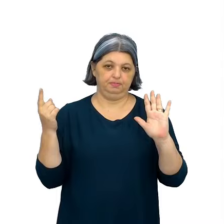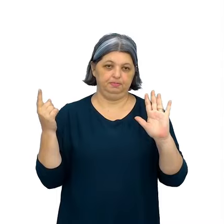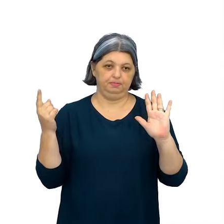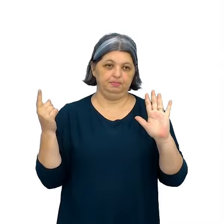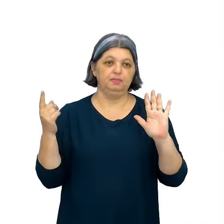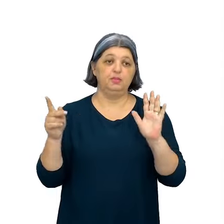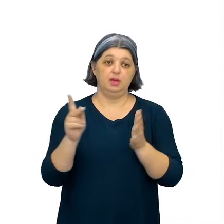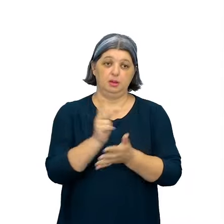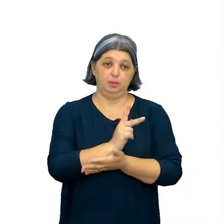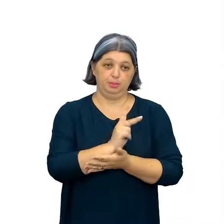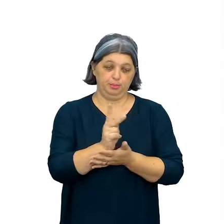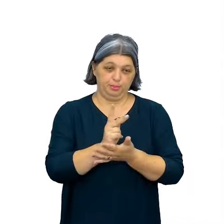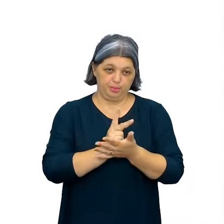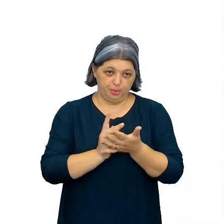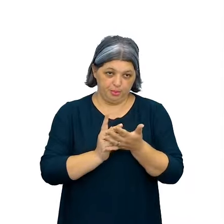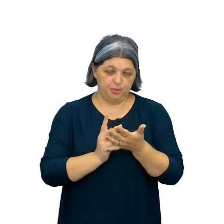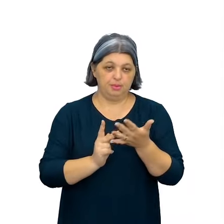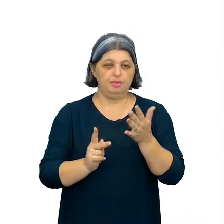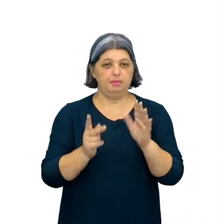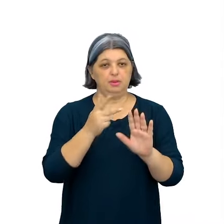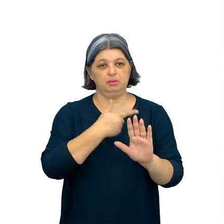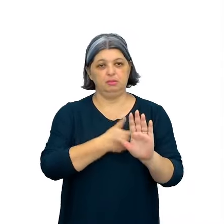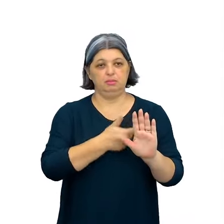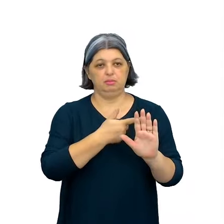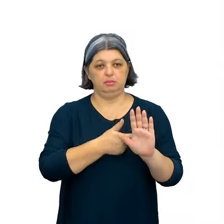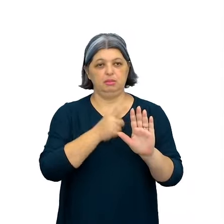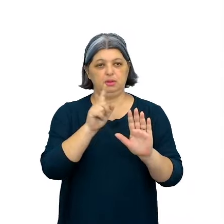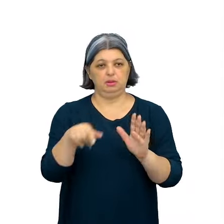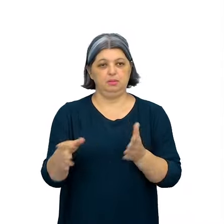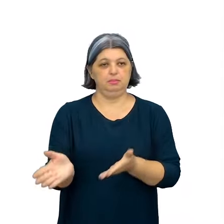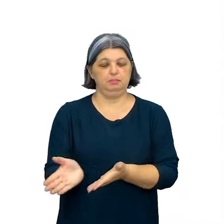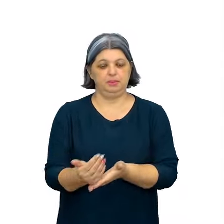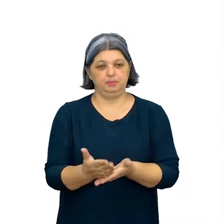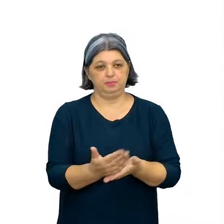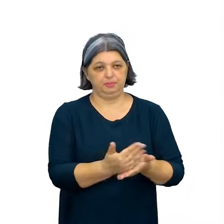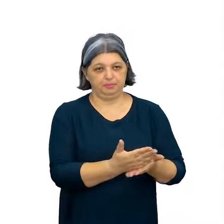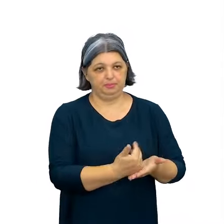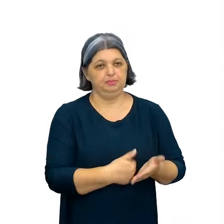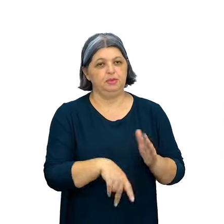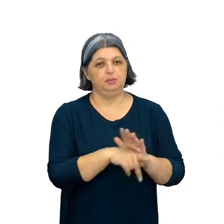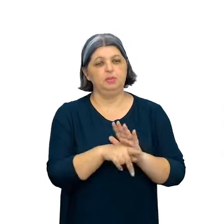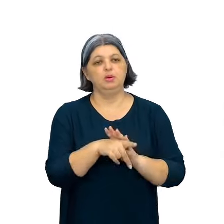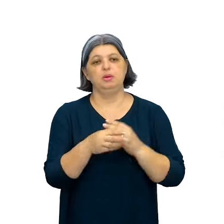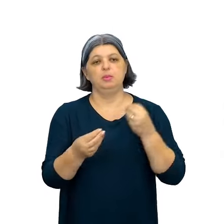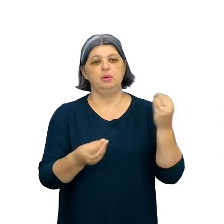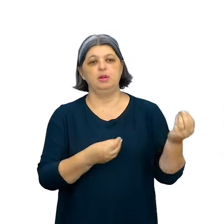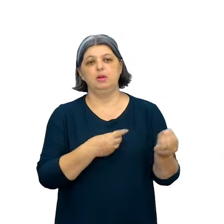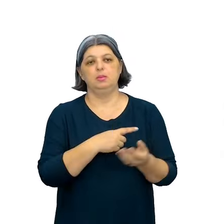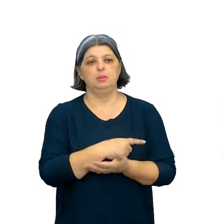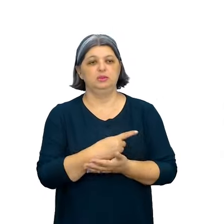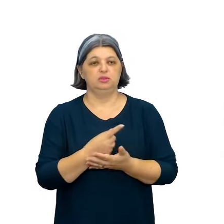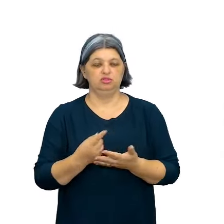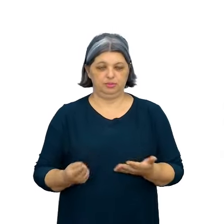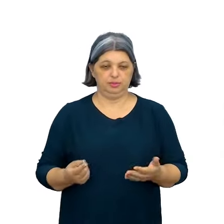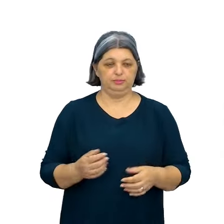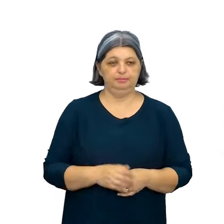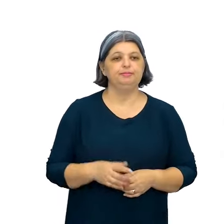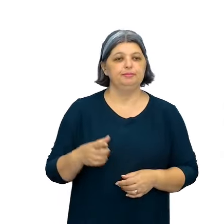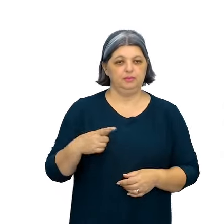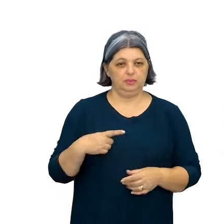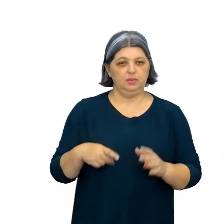poema paródia, e aqui está um quadro para a coleta de evidências a partir de rubricas, né? Então, nós temos aqui, à